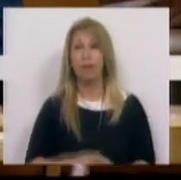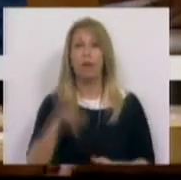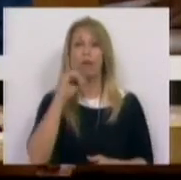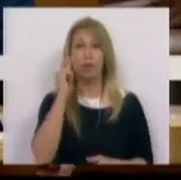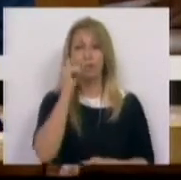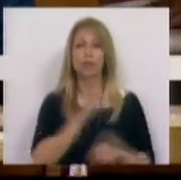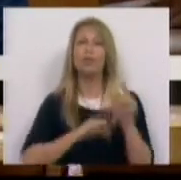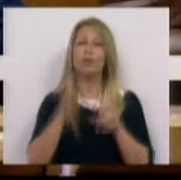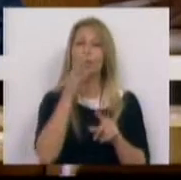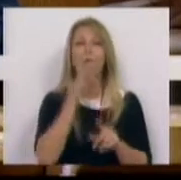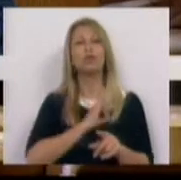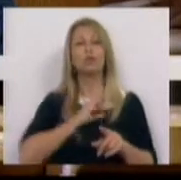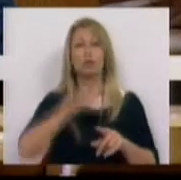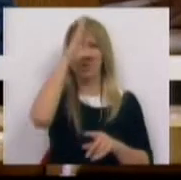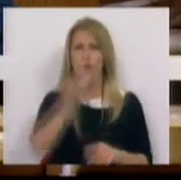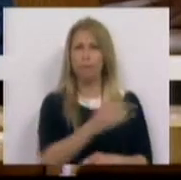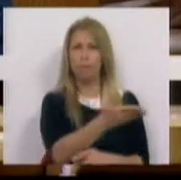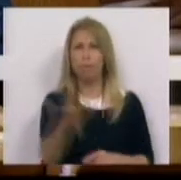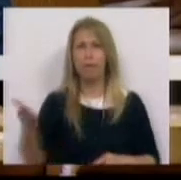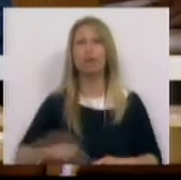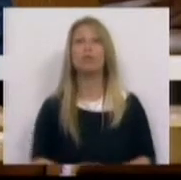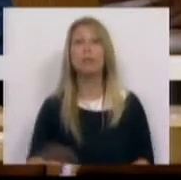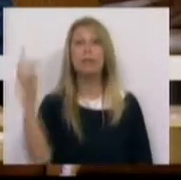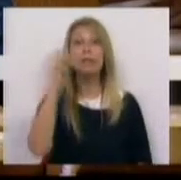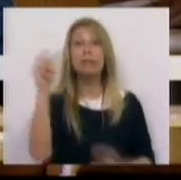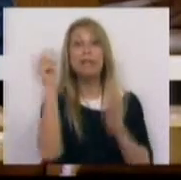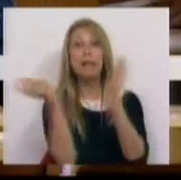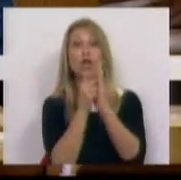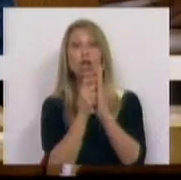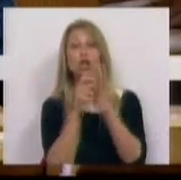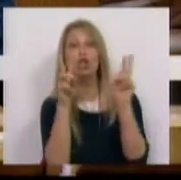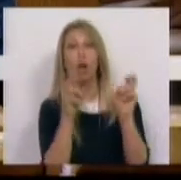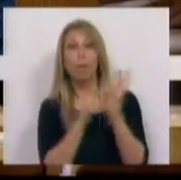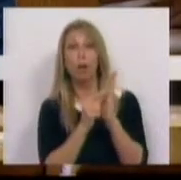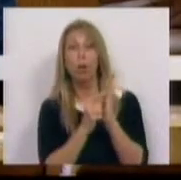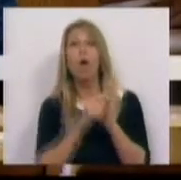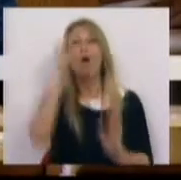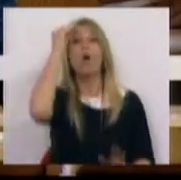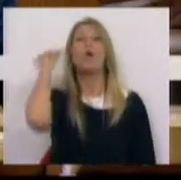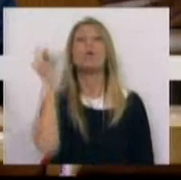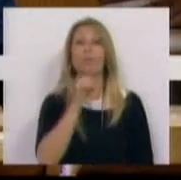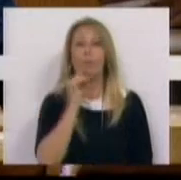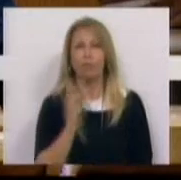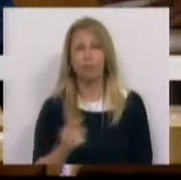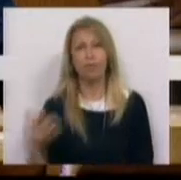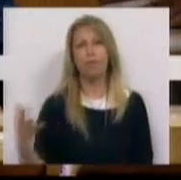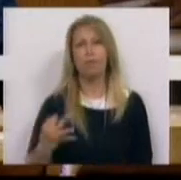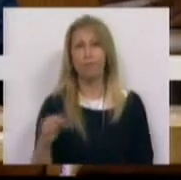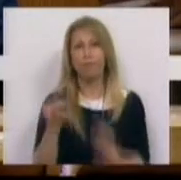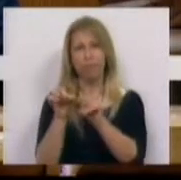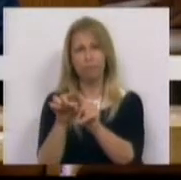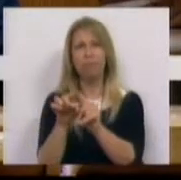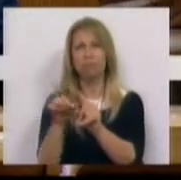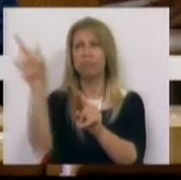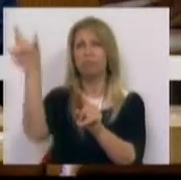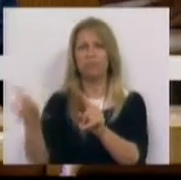senhoras e senhores deputados, senhores ministros, terceiro tópico, os professores têm sido por si desvalorizados, por